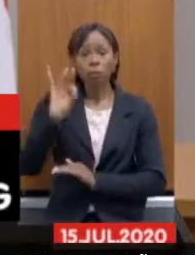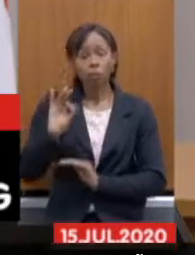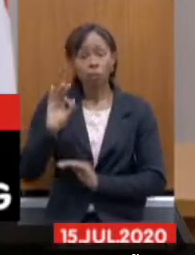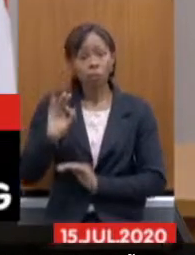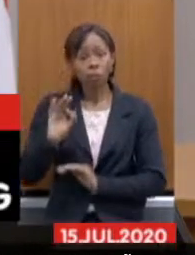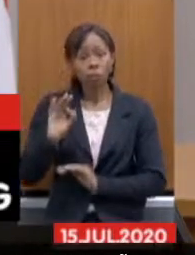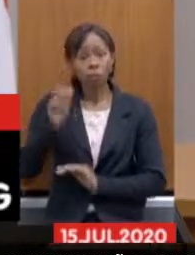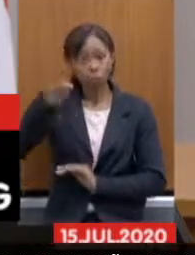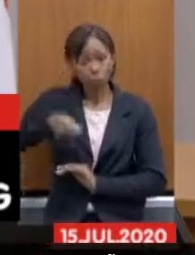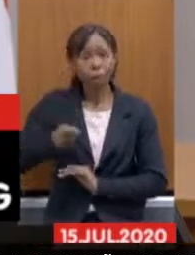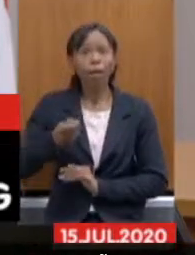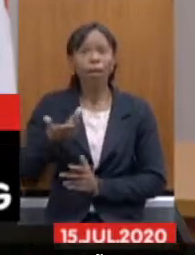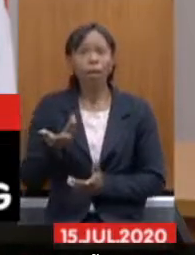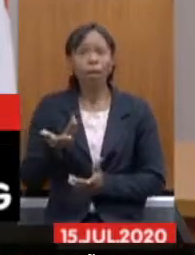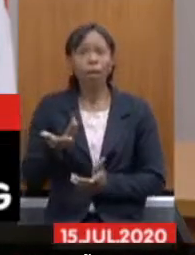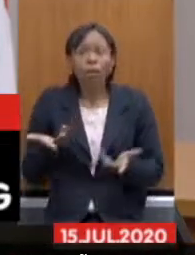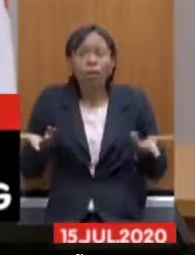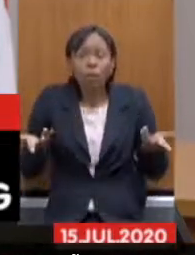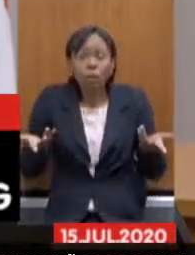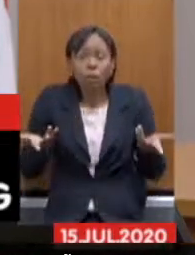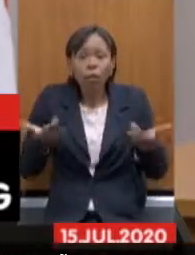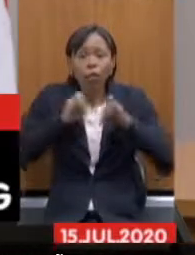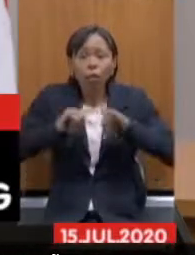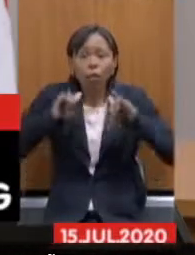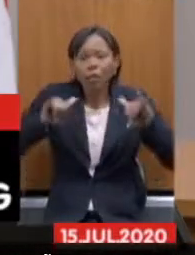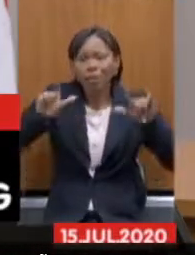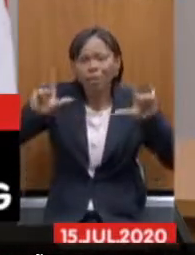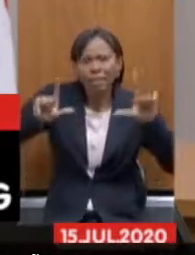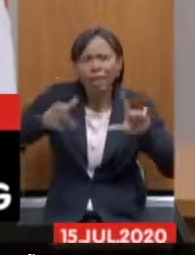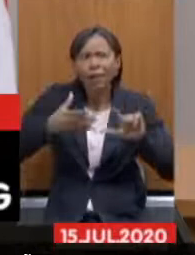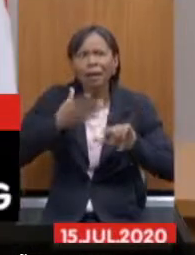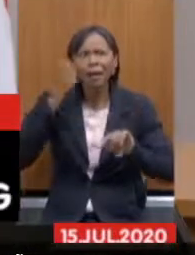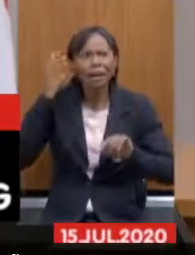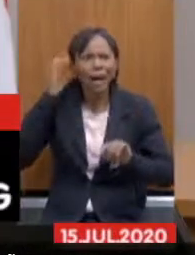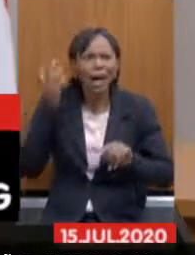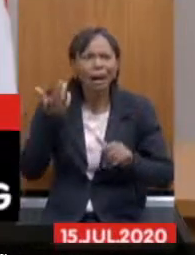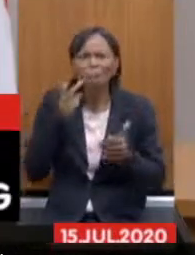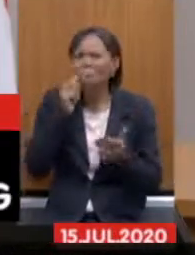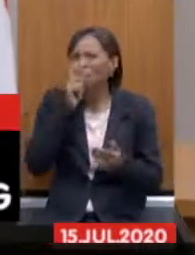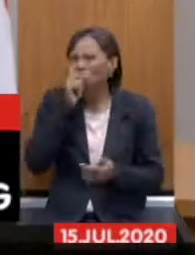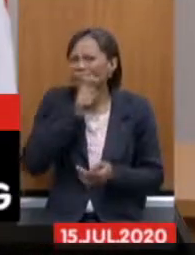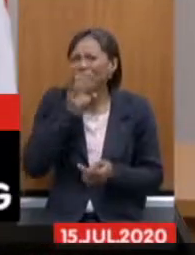bom então isso não é verdade está sendo veiculado é mentira